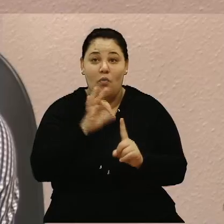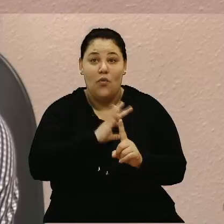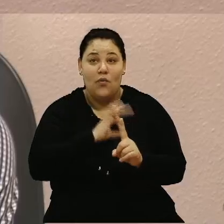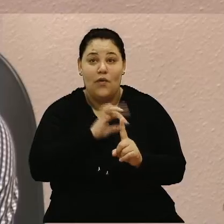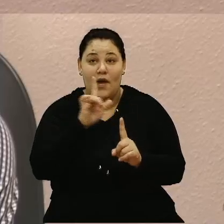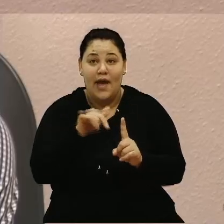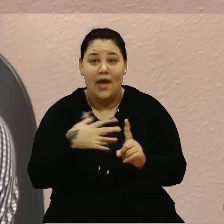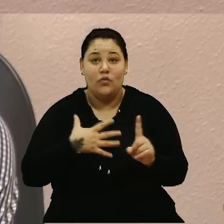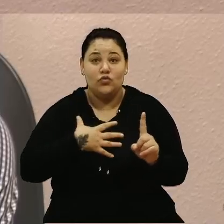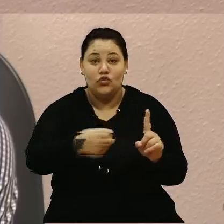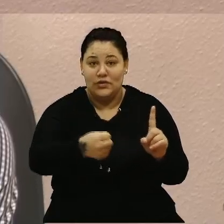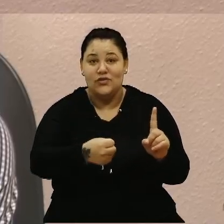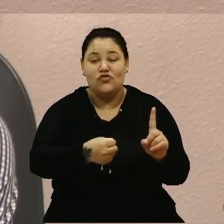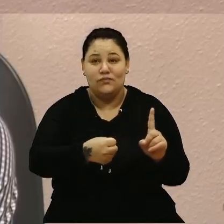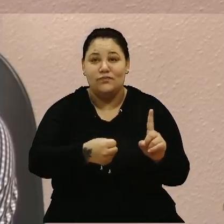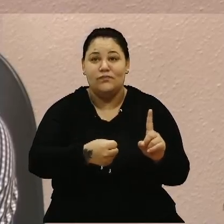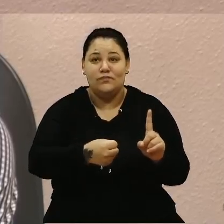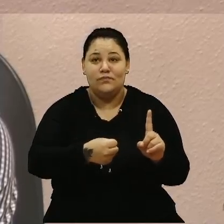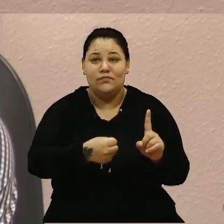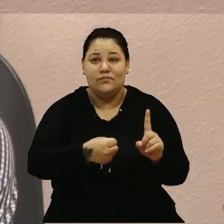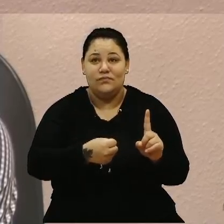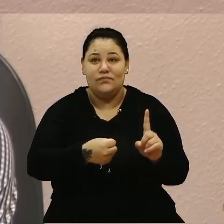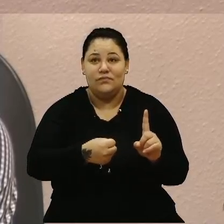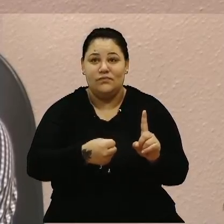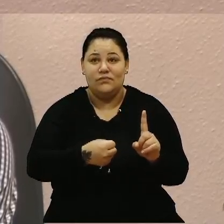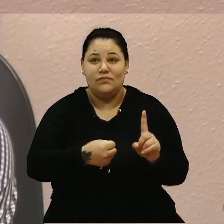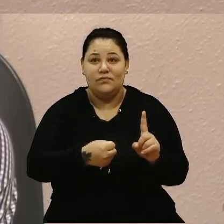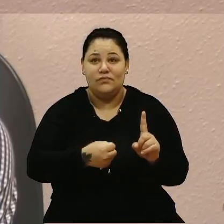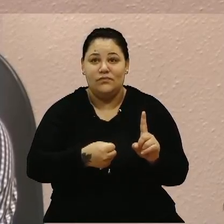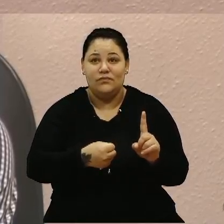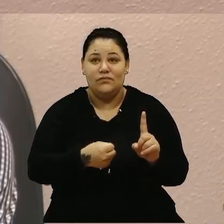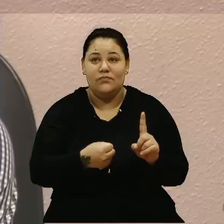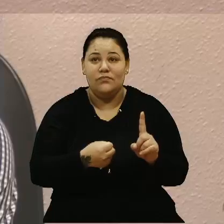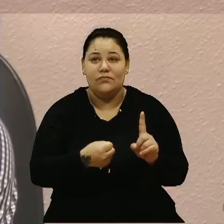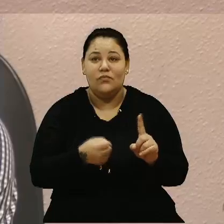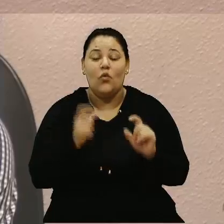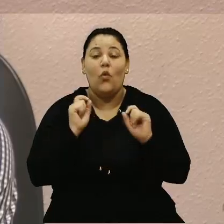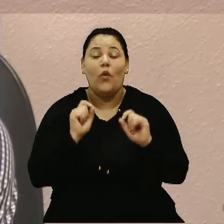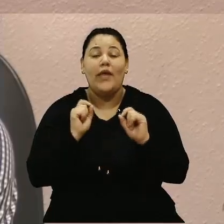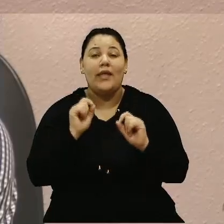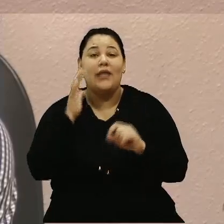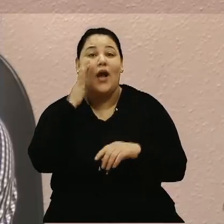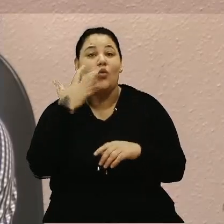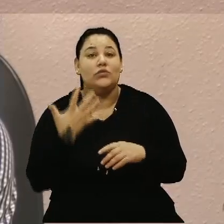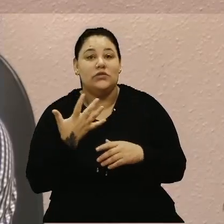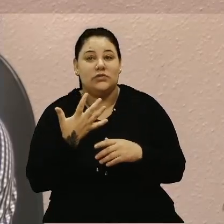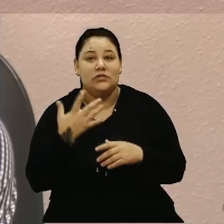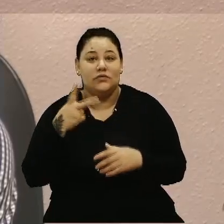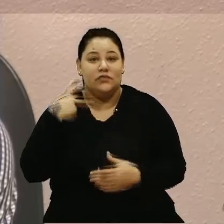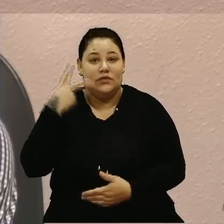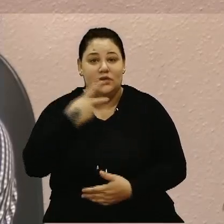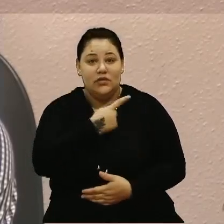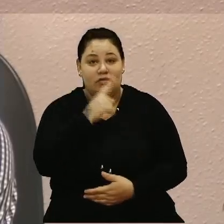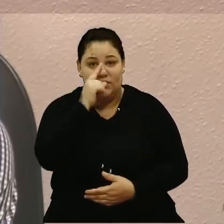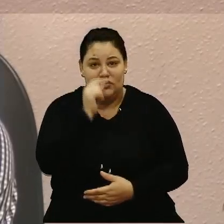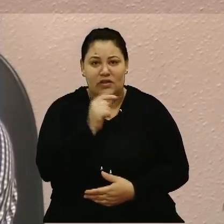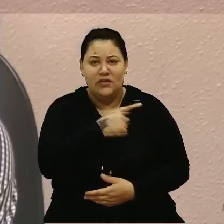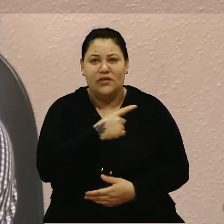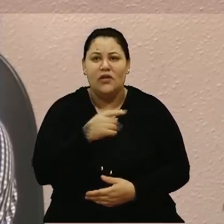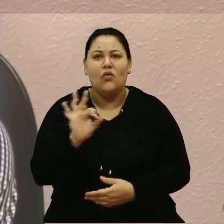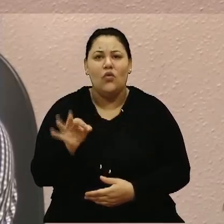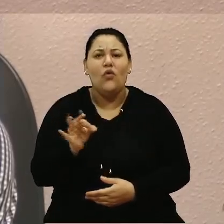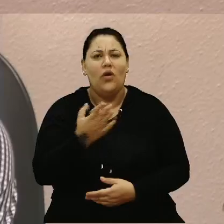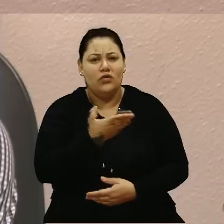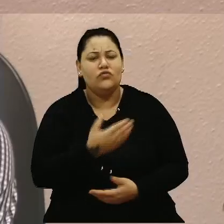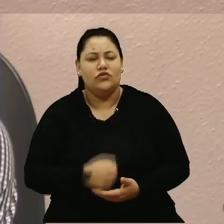é o suicídio. Mais do que as ruas. Então, o que está acontecendo, vereador Fantinel? E aí eu concordo com o